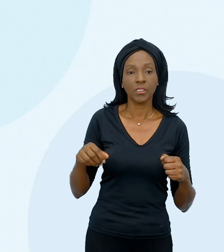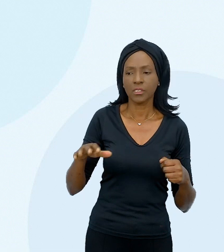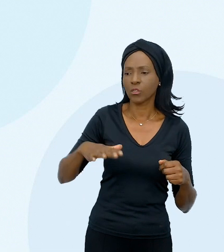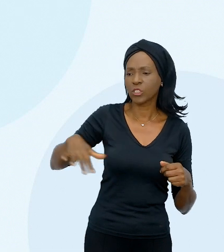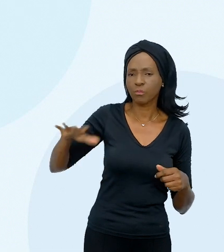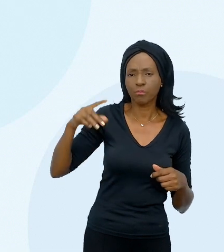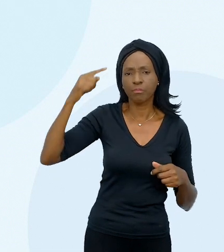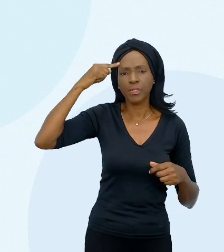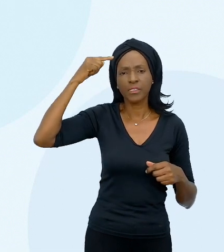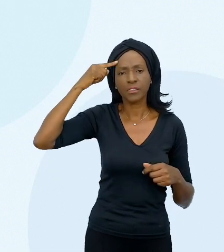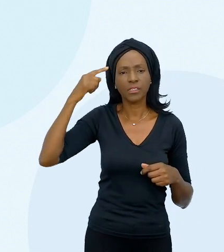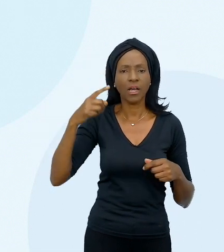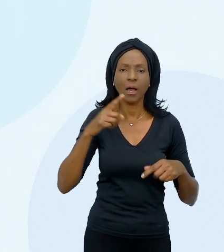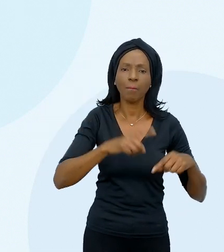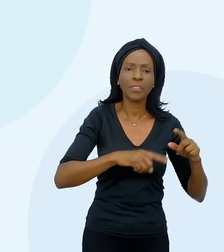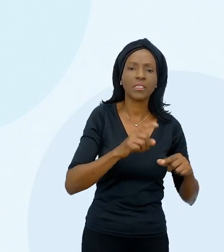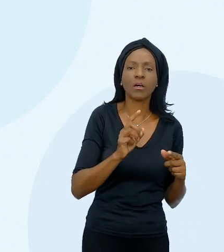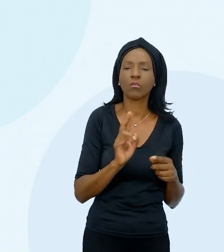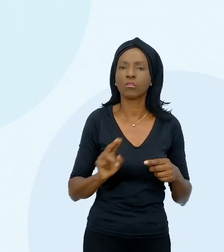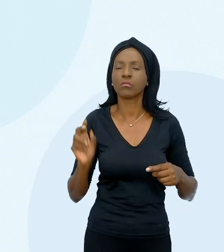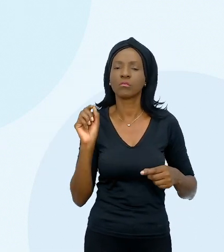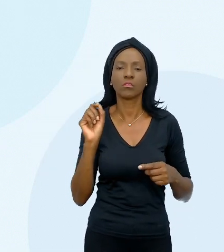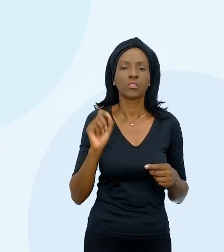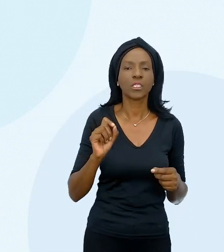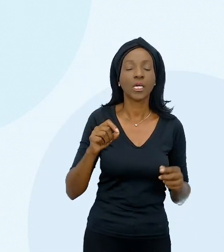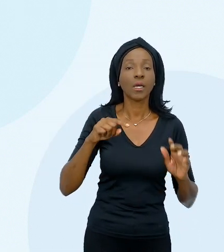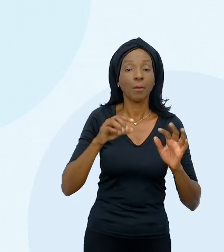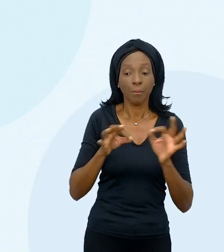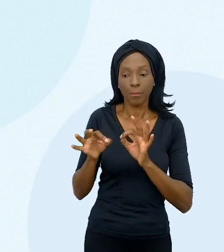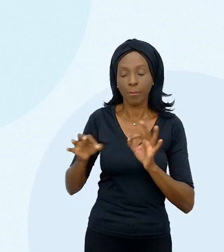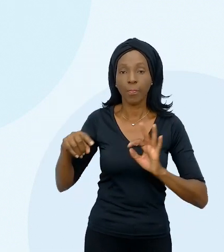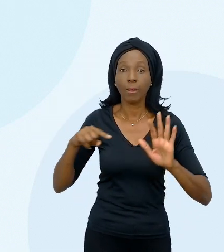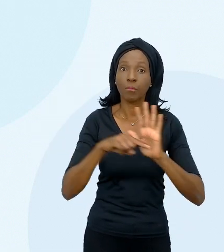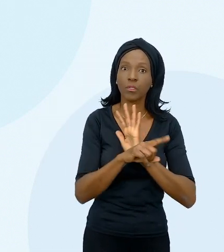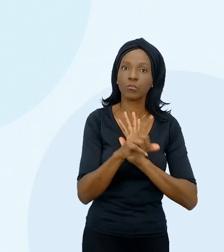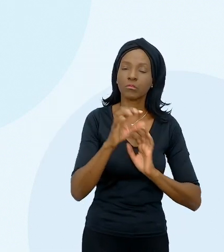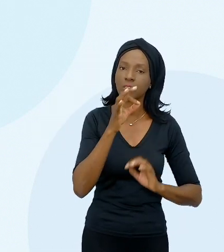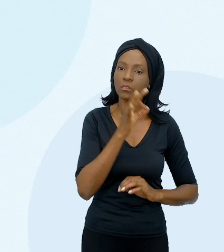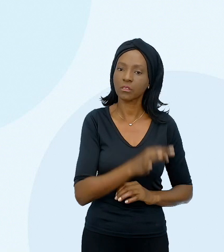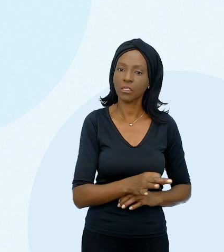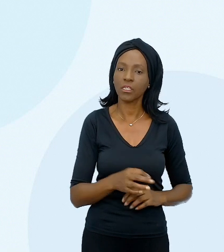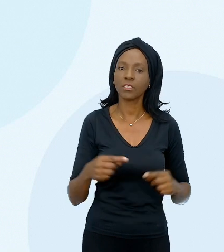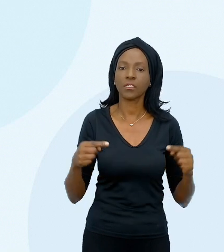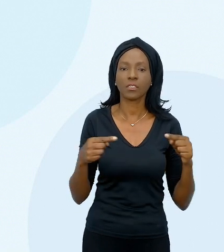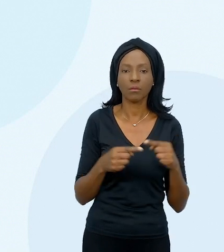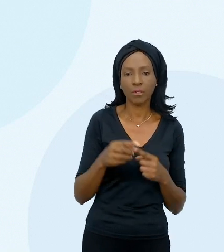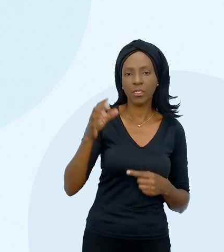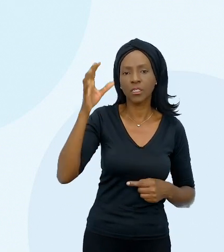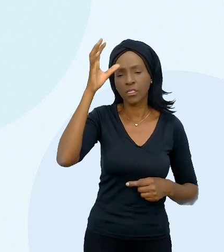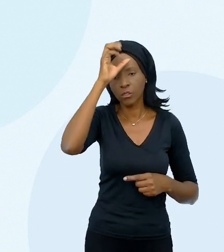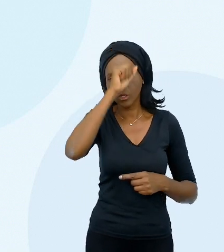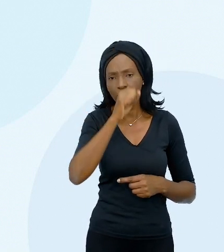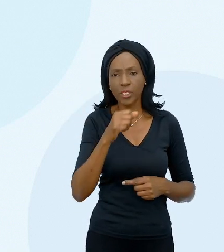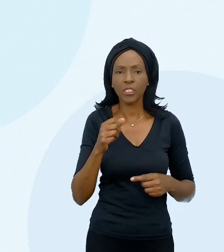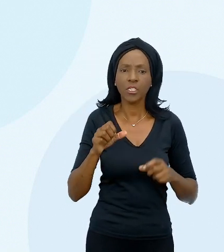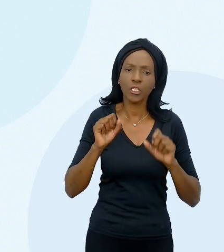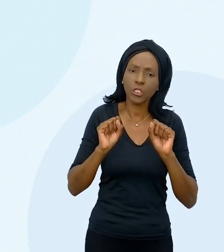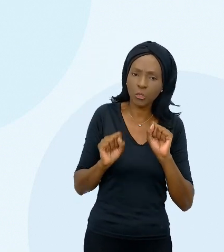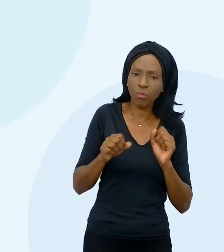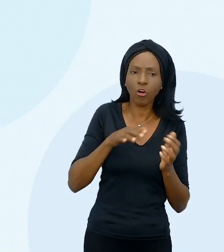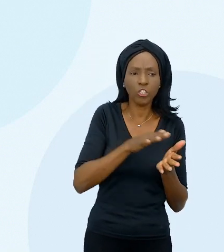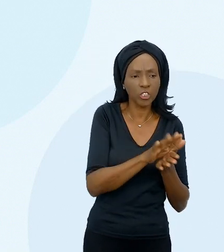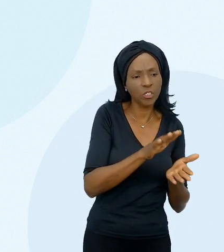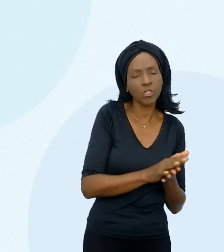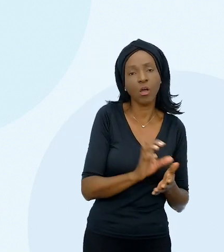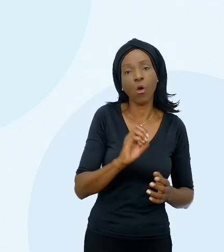Então, formular as perguntas adequadas frente ao objeto de conhecimento, que pode ser impressa, pode ser compartilhada por meio